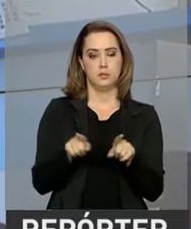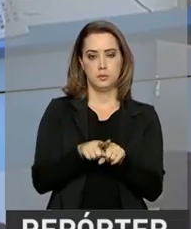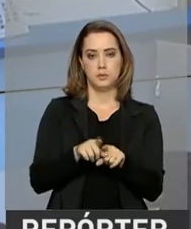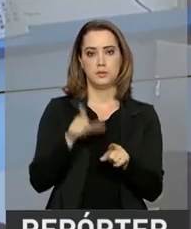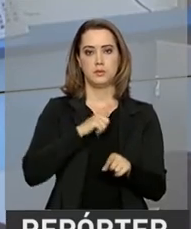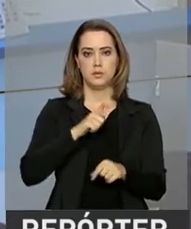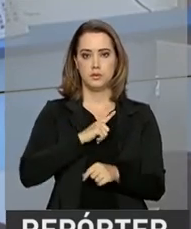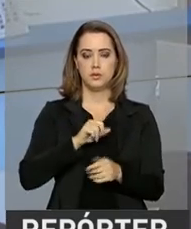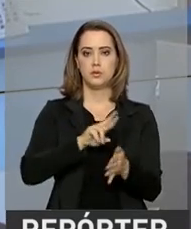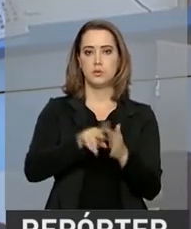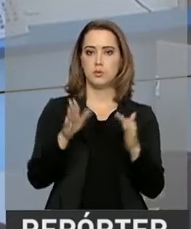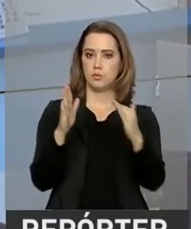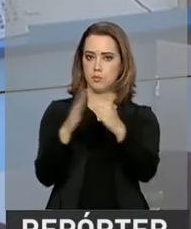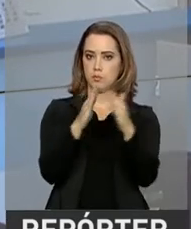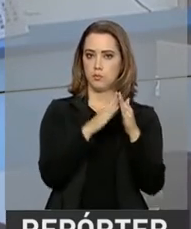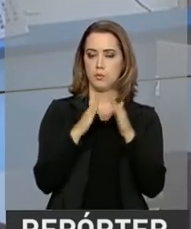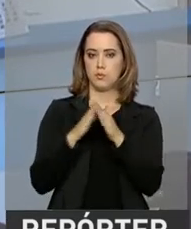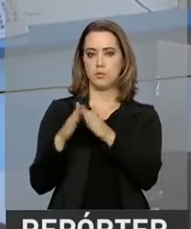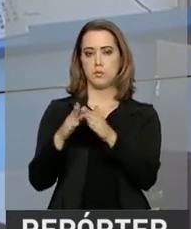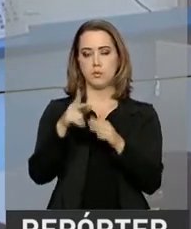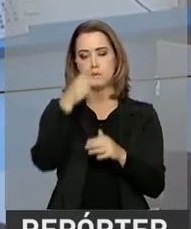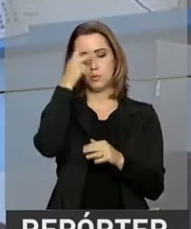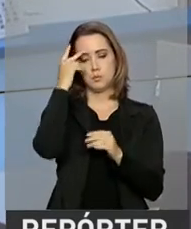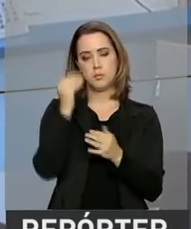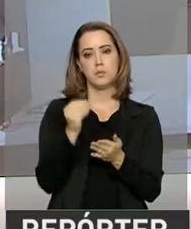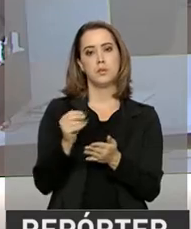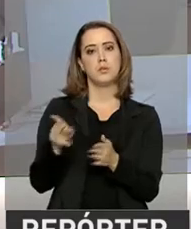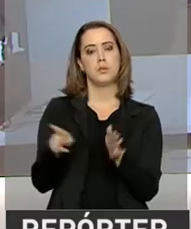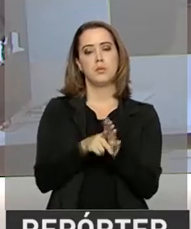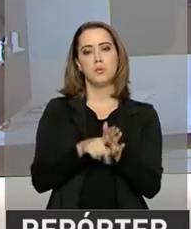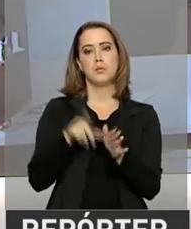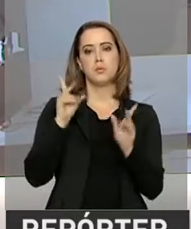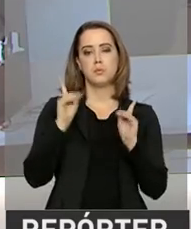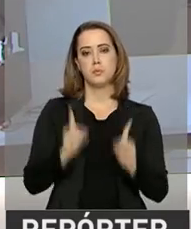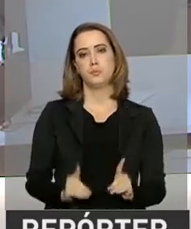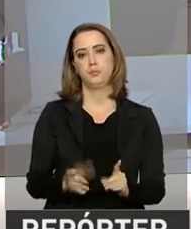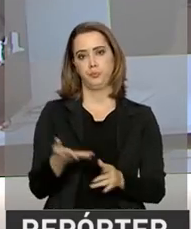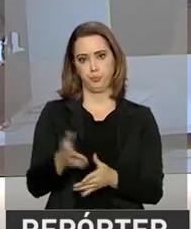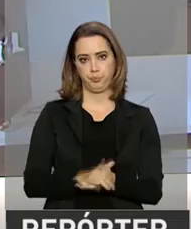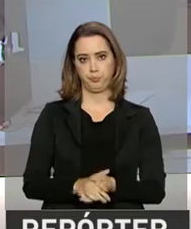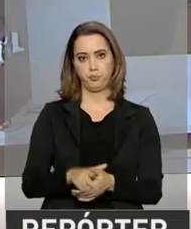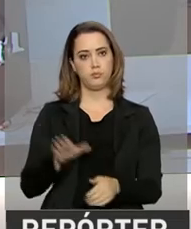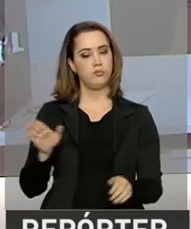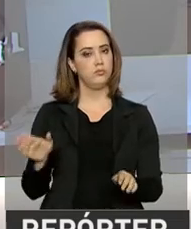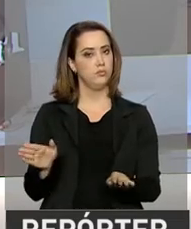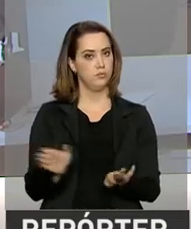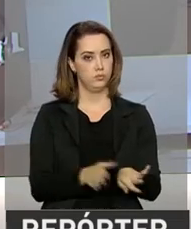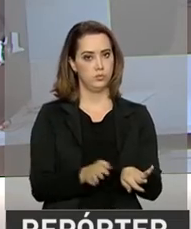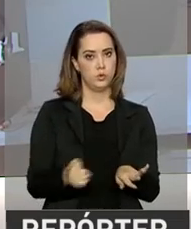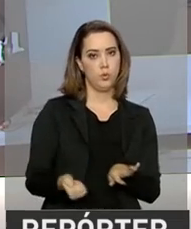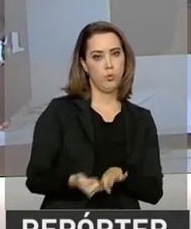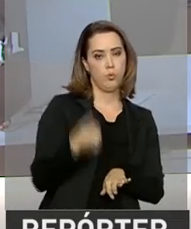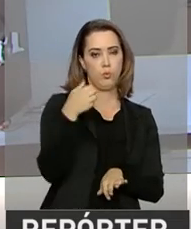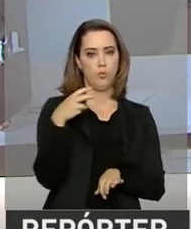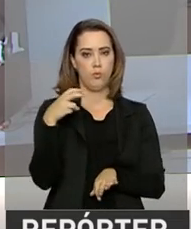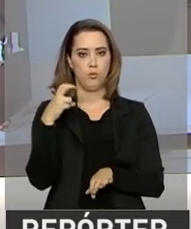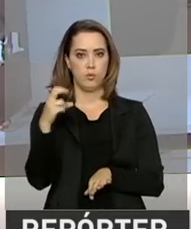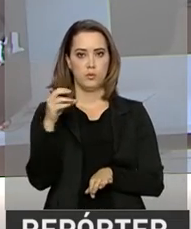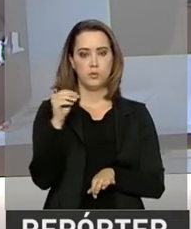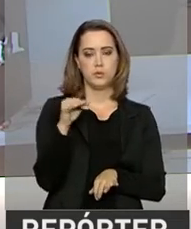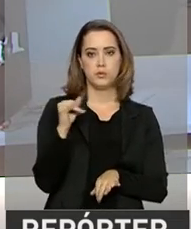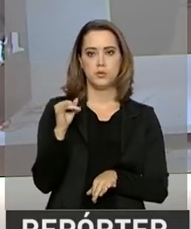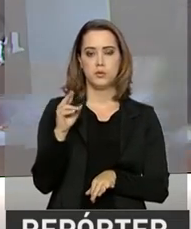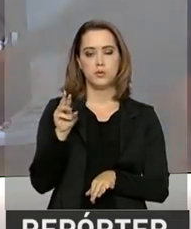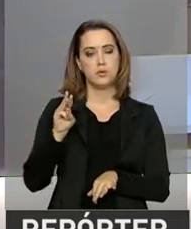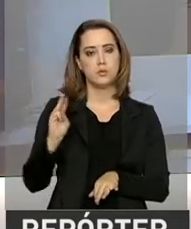adaptadas a pessoas com deficiência quase 50 milhões de reais vão ajudar na reestruturação